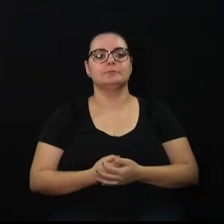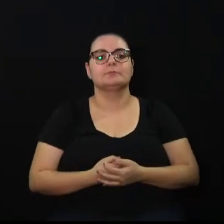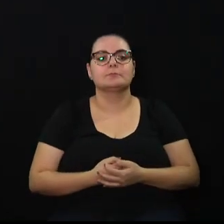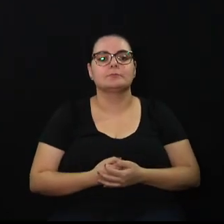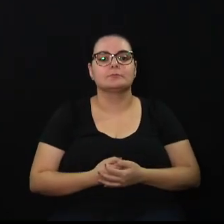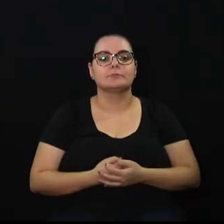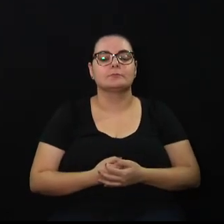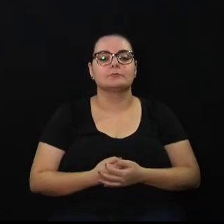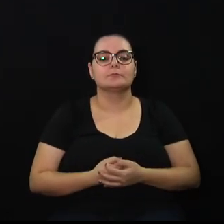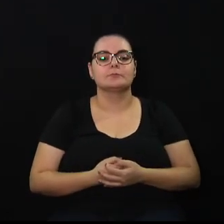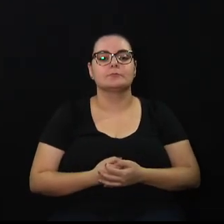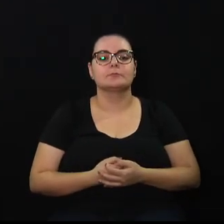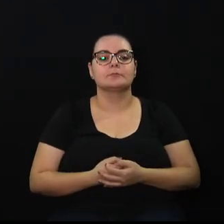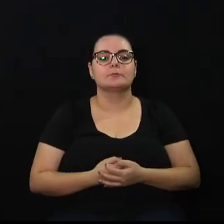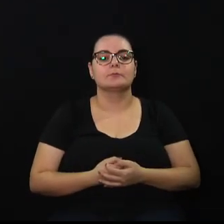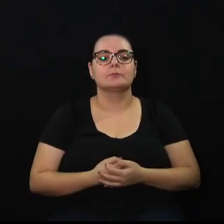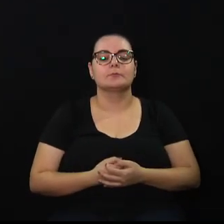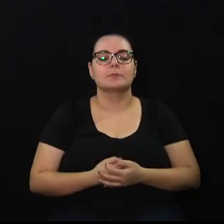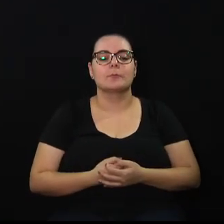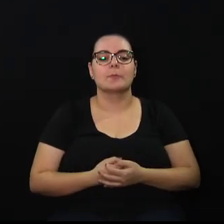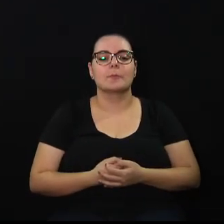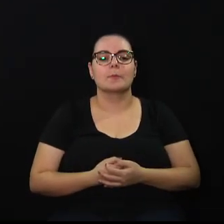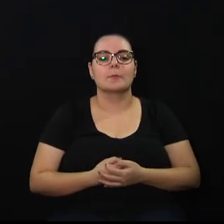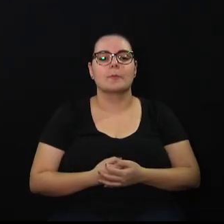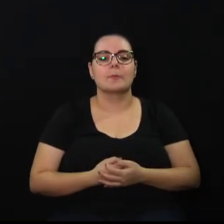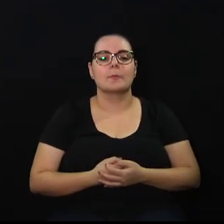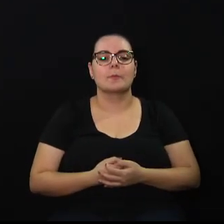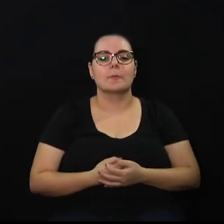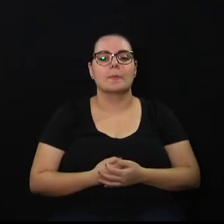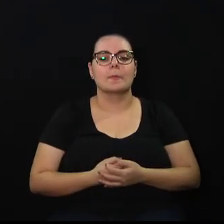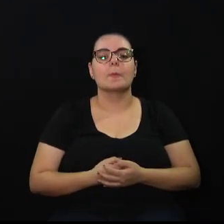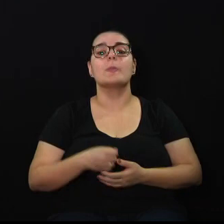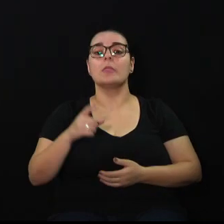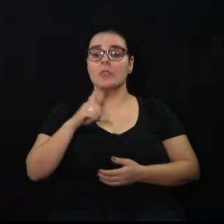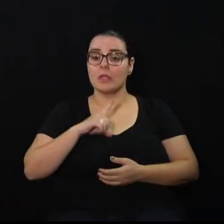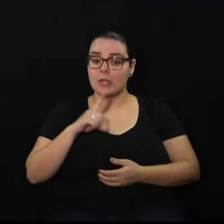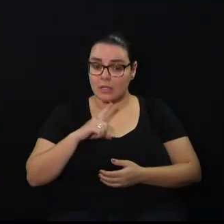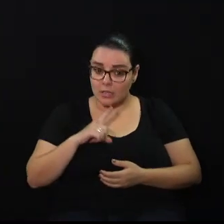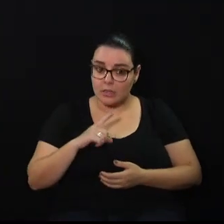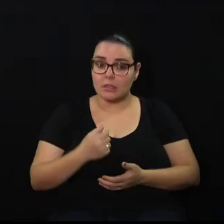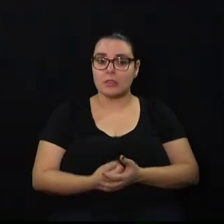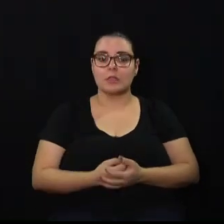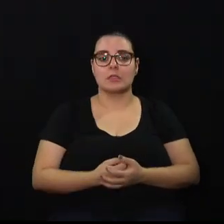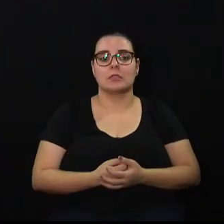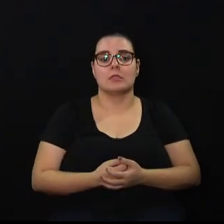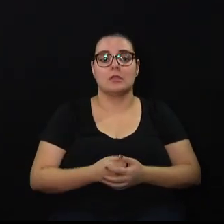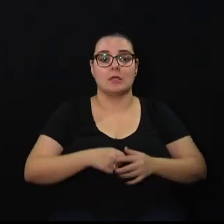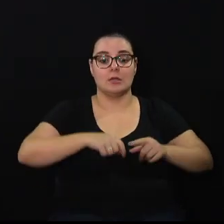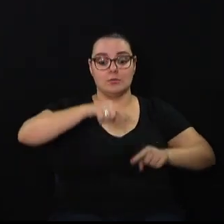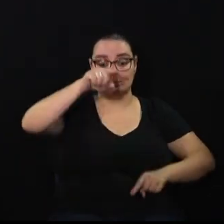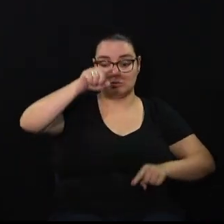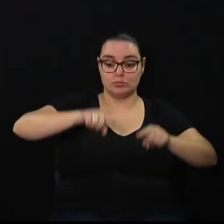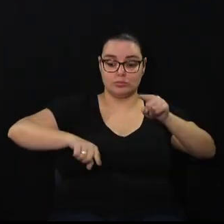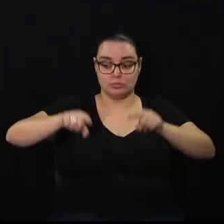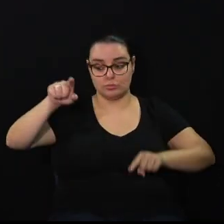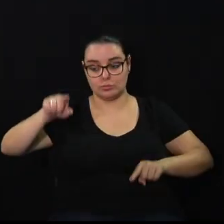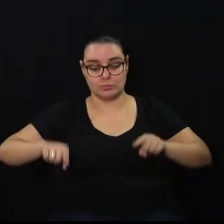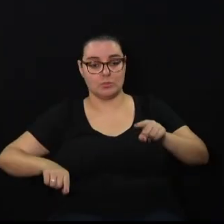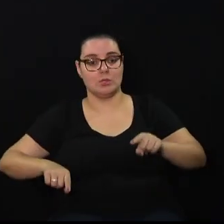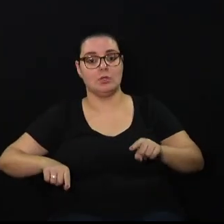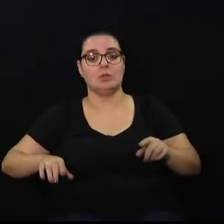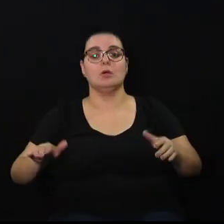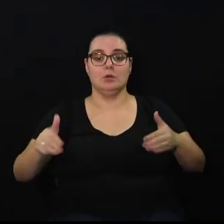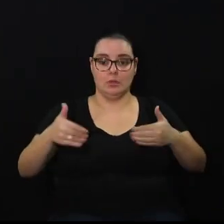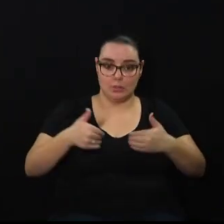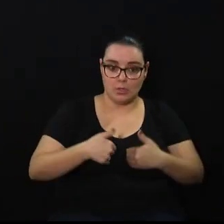hotel tá é e existe sim essa alta proporção é de pacientes com o tsé é